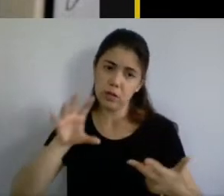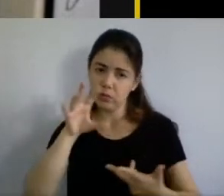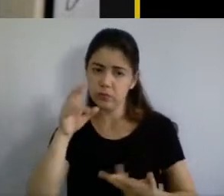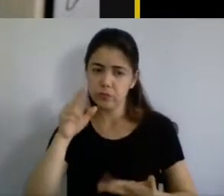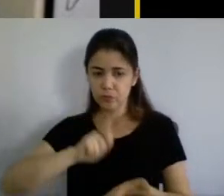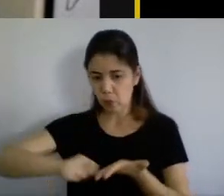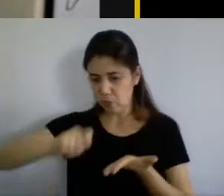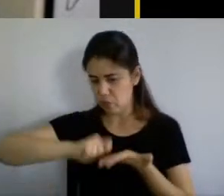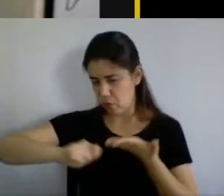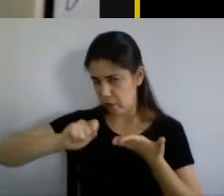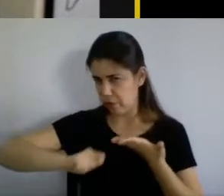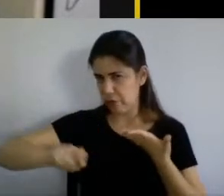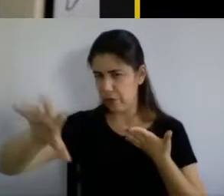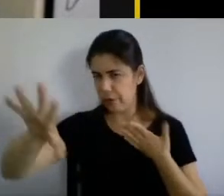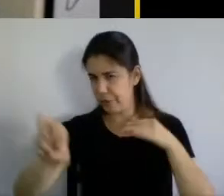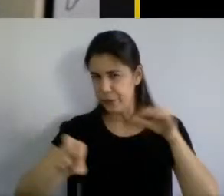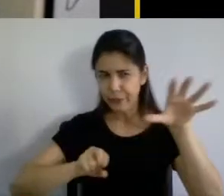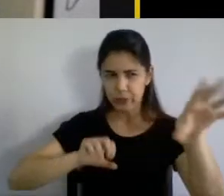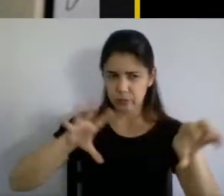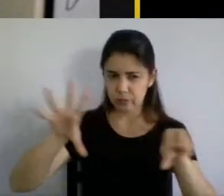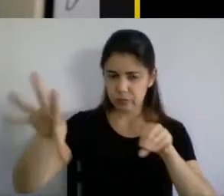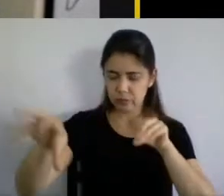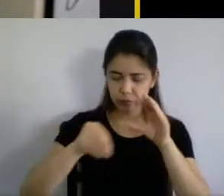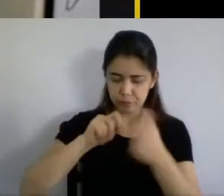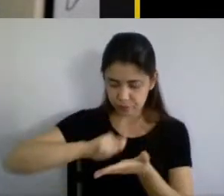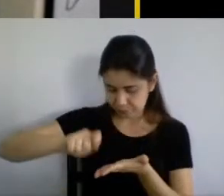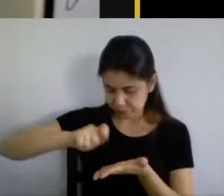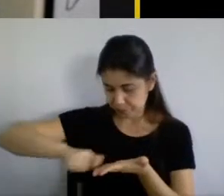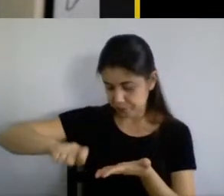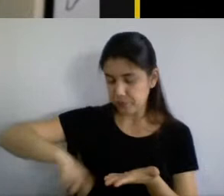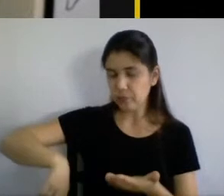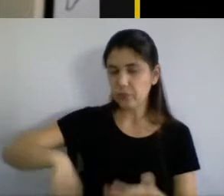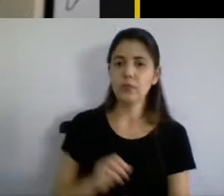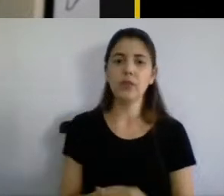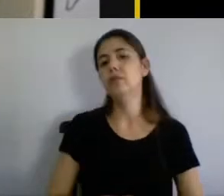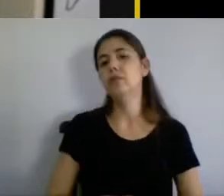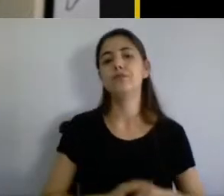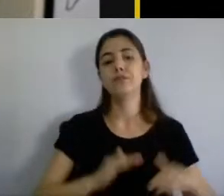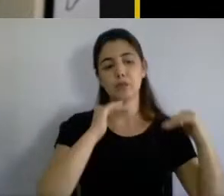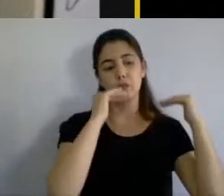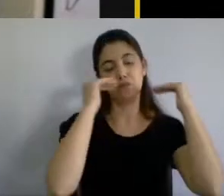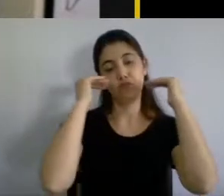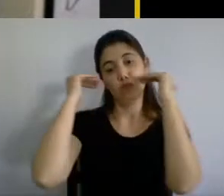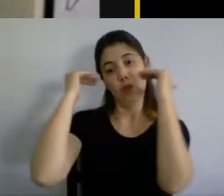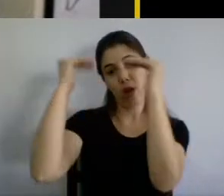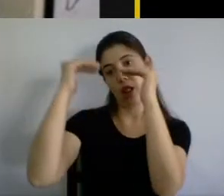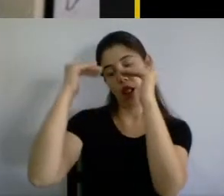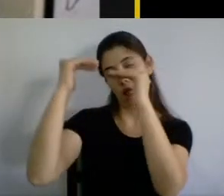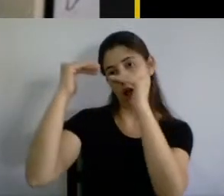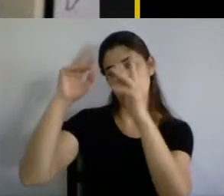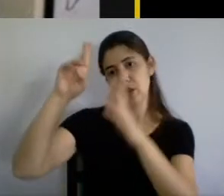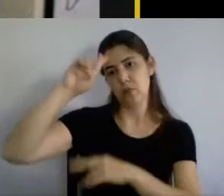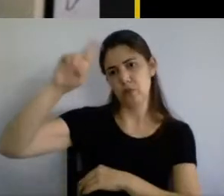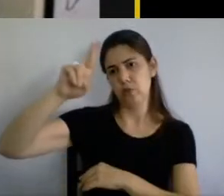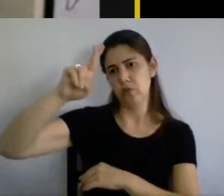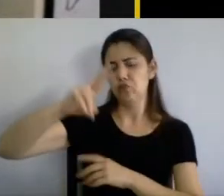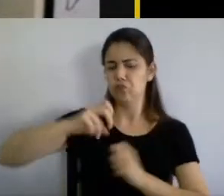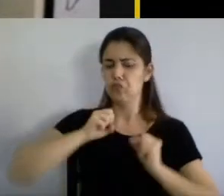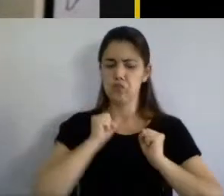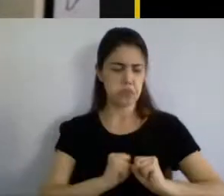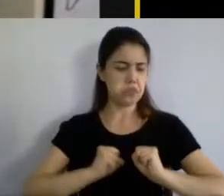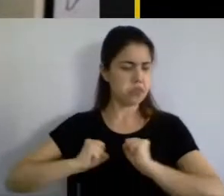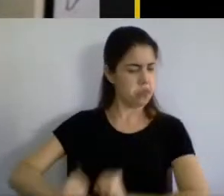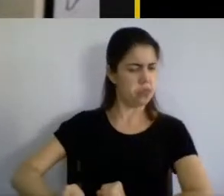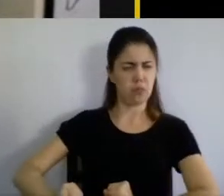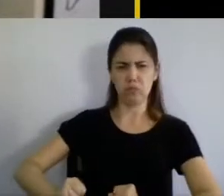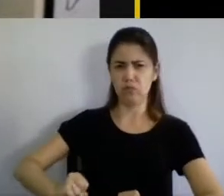assim, uma classe dominante, proprietária, extremamente violenta, extremamente autoritária,